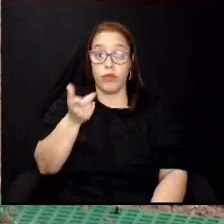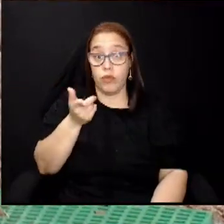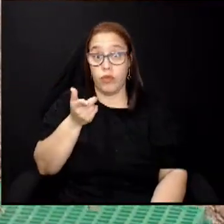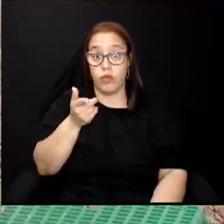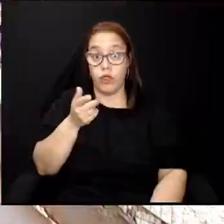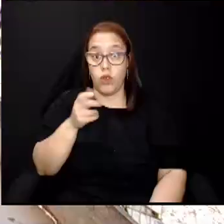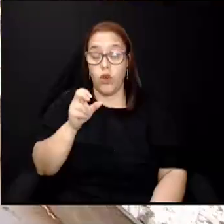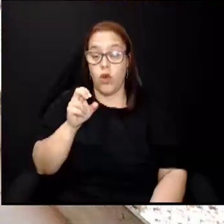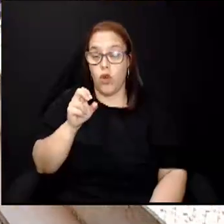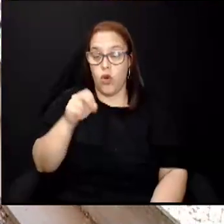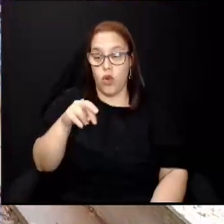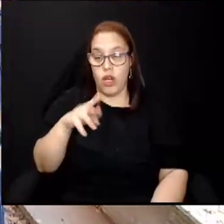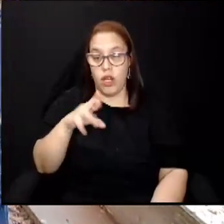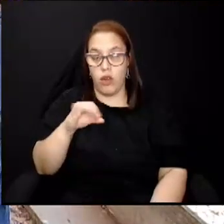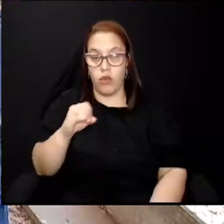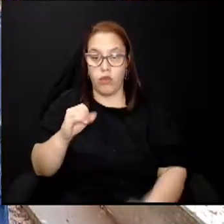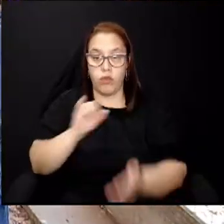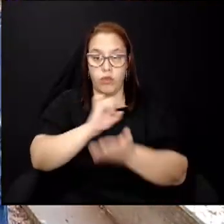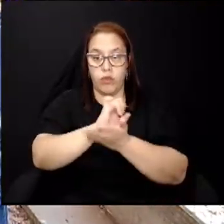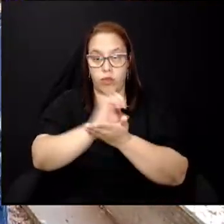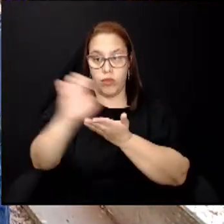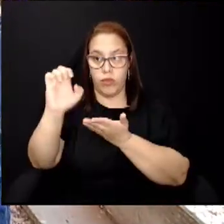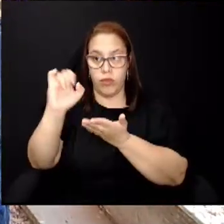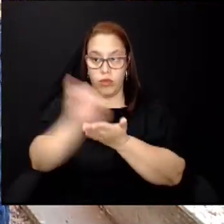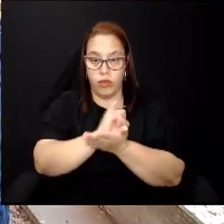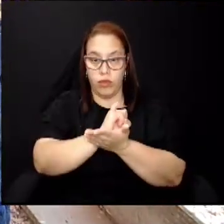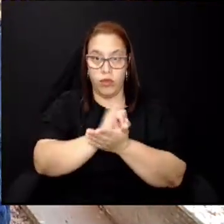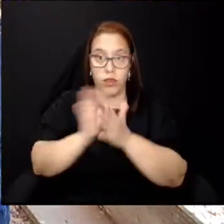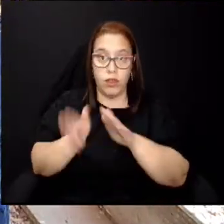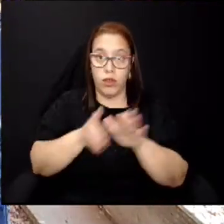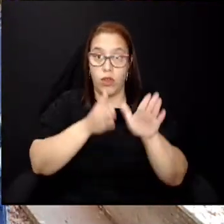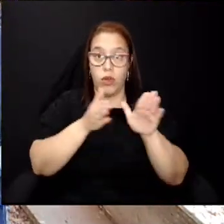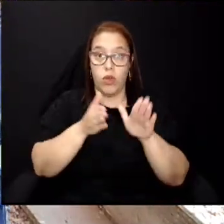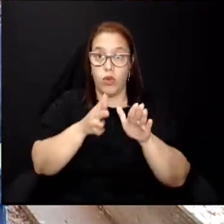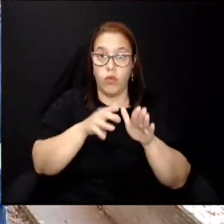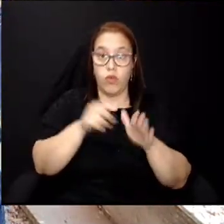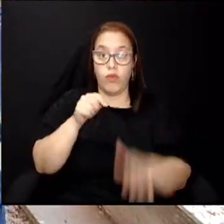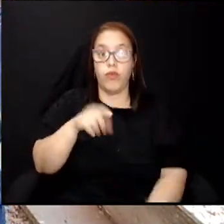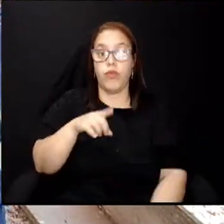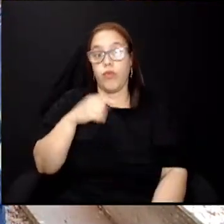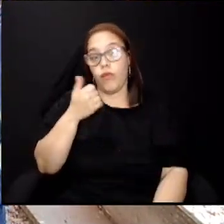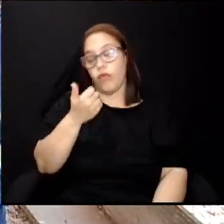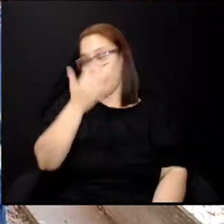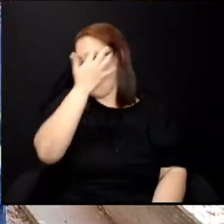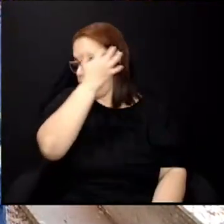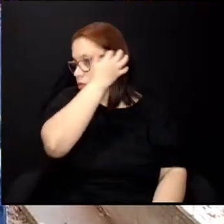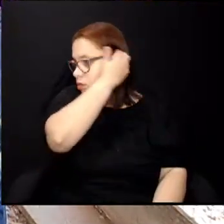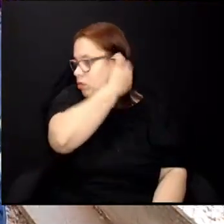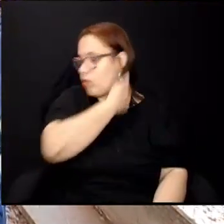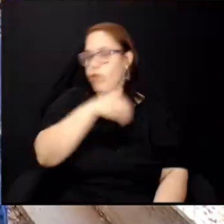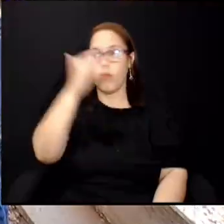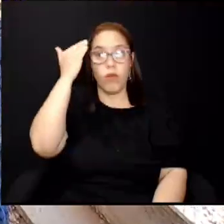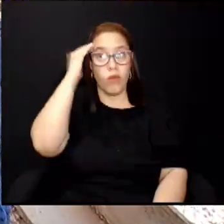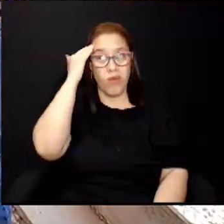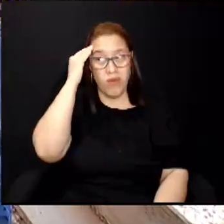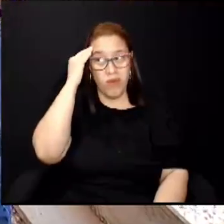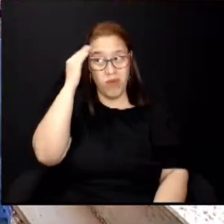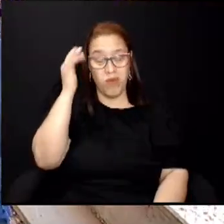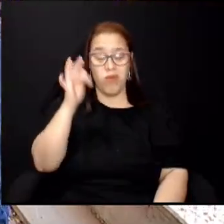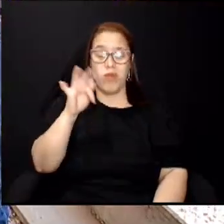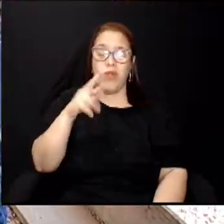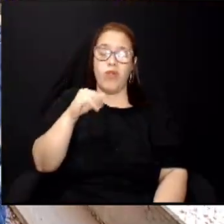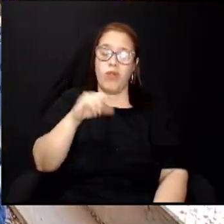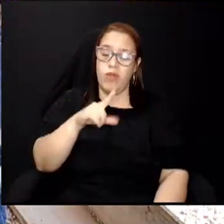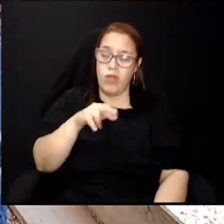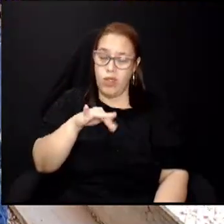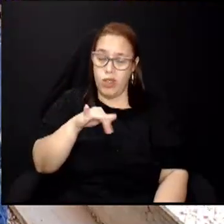de exportação, a gente não utiliza produtos de origem animal nas dietas. Né? Então eu tenho que entender também a fisiologia vegetal, depois que eu vou para a